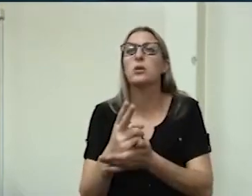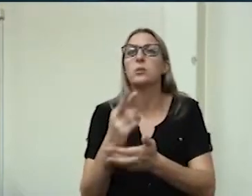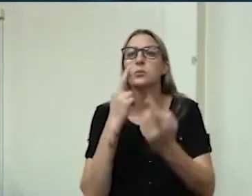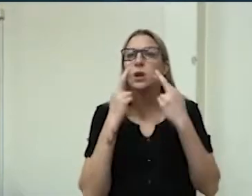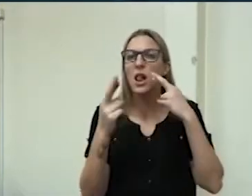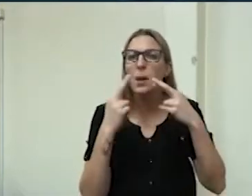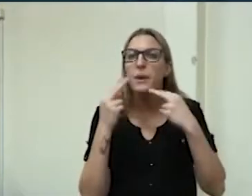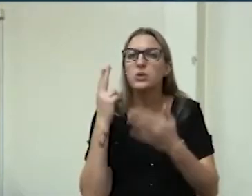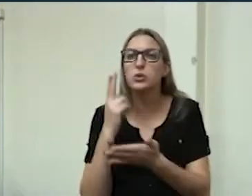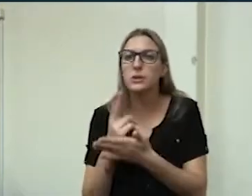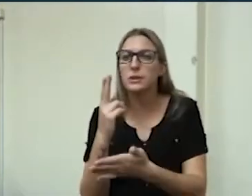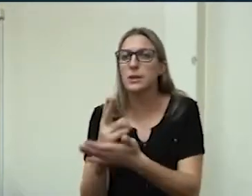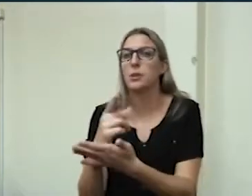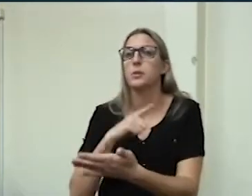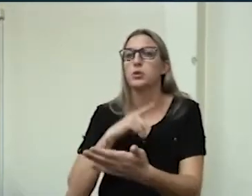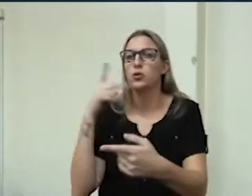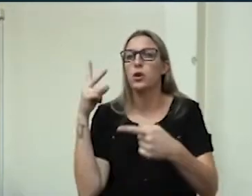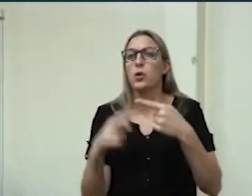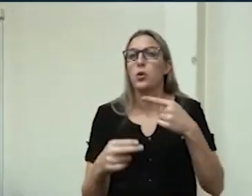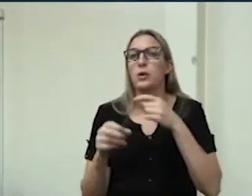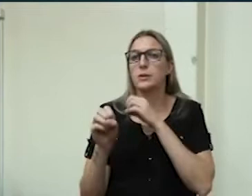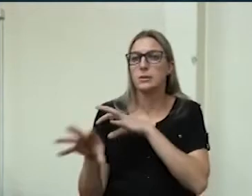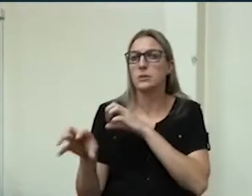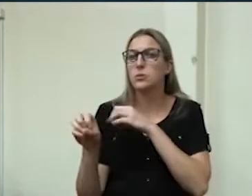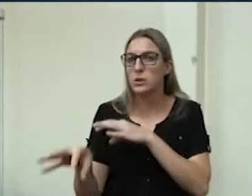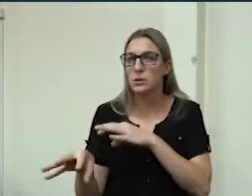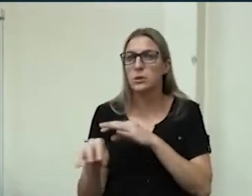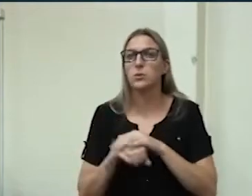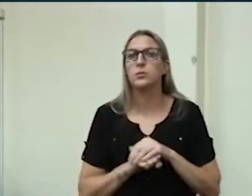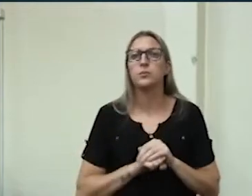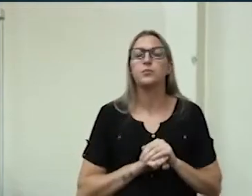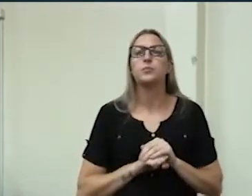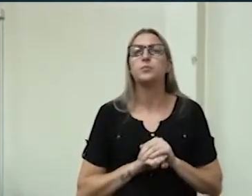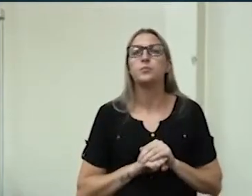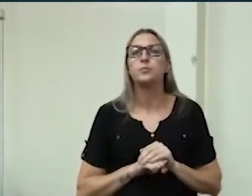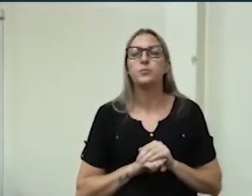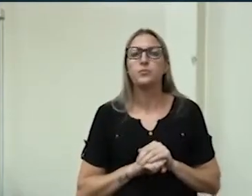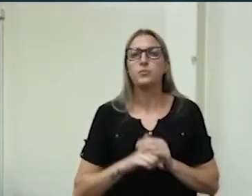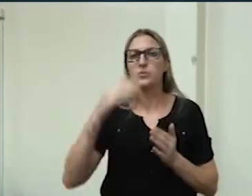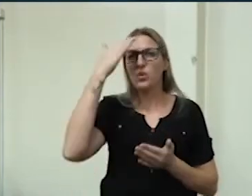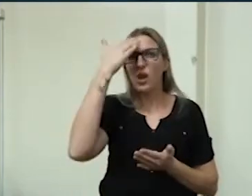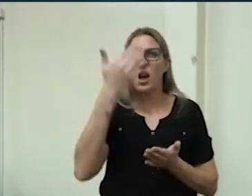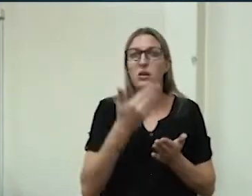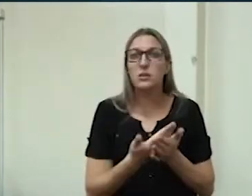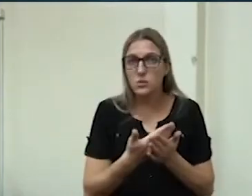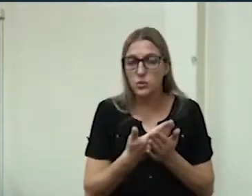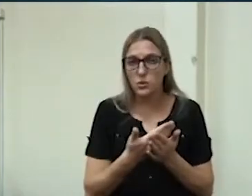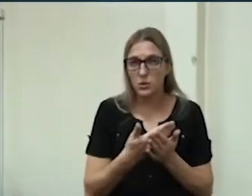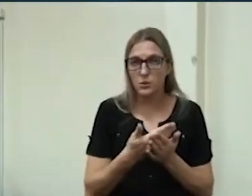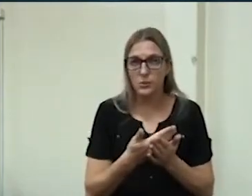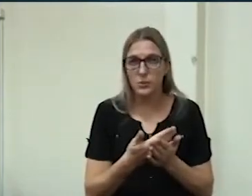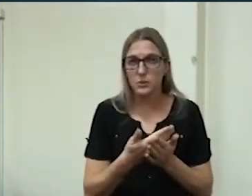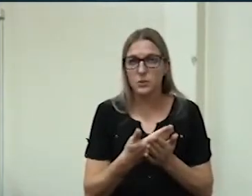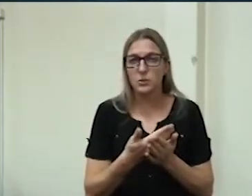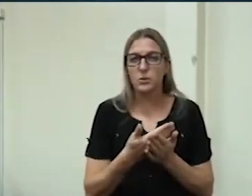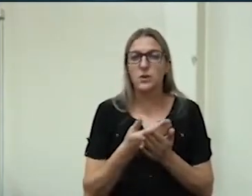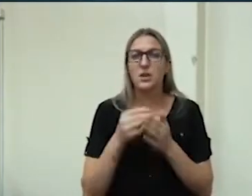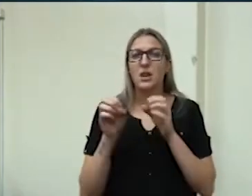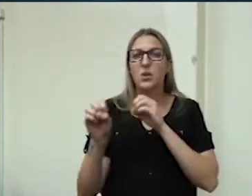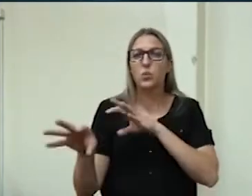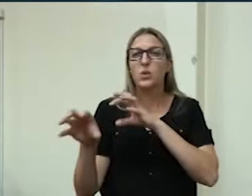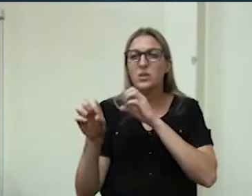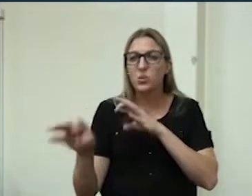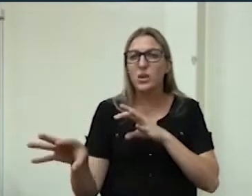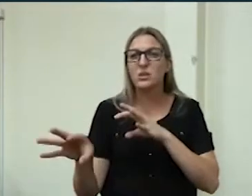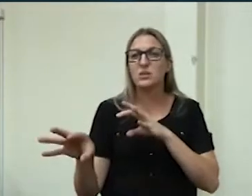que tivermos cortes na educação. E acreditamos que a educação